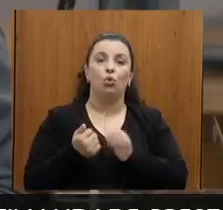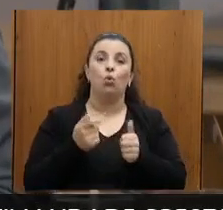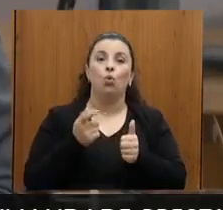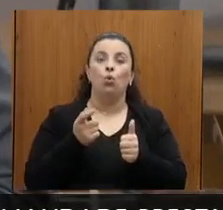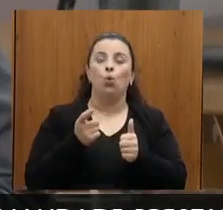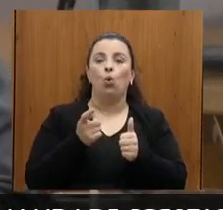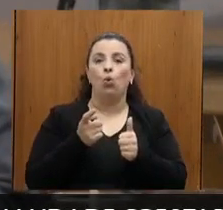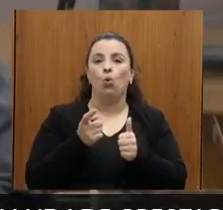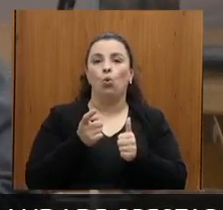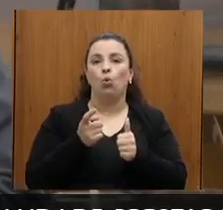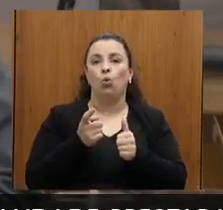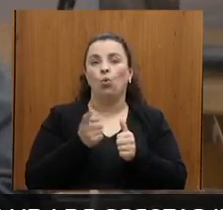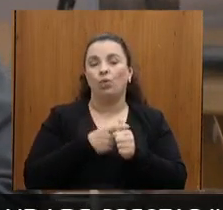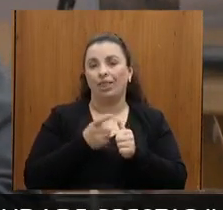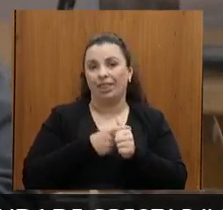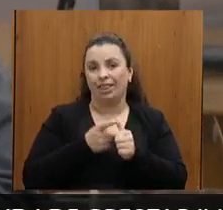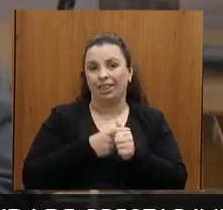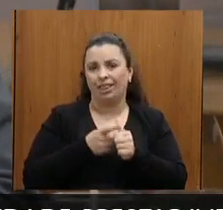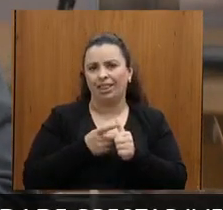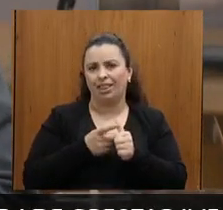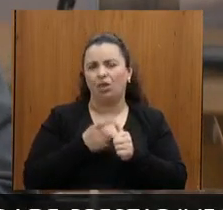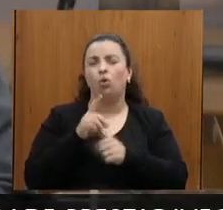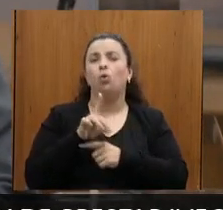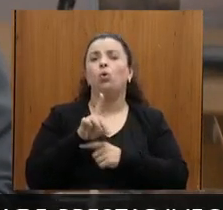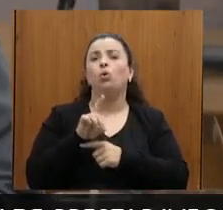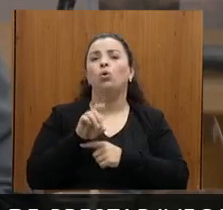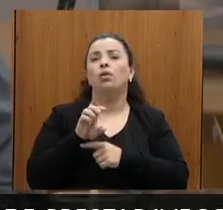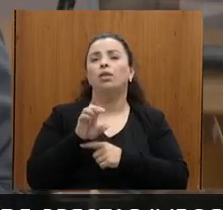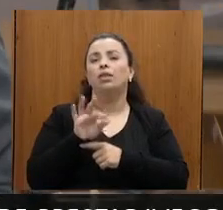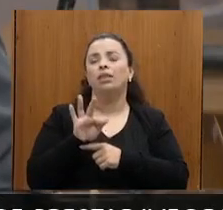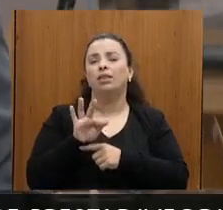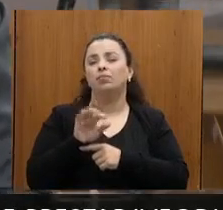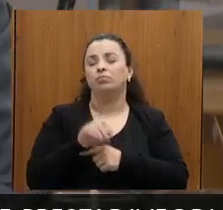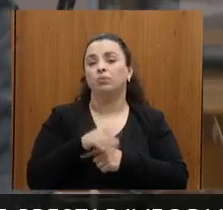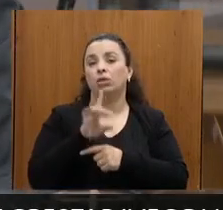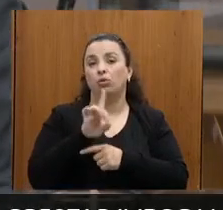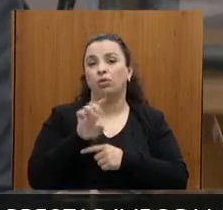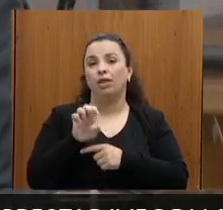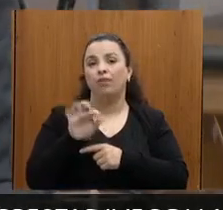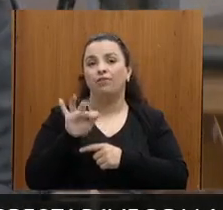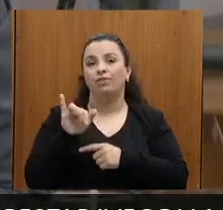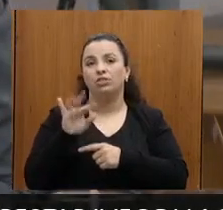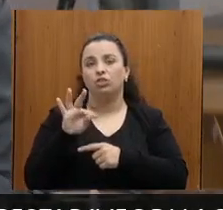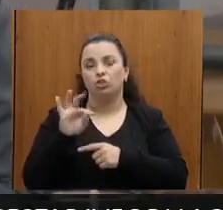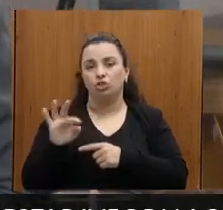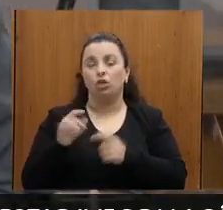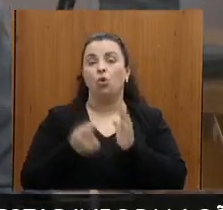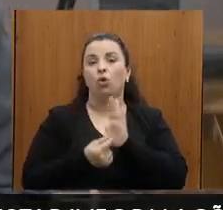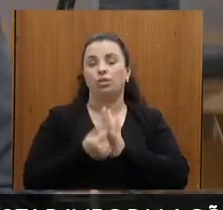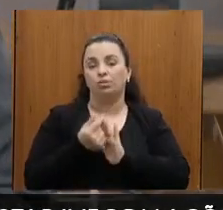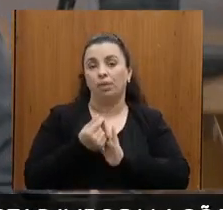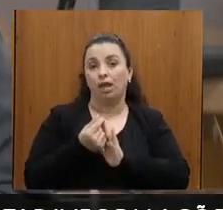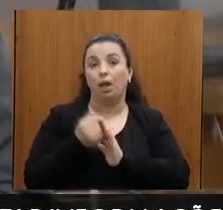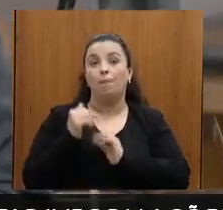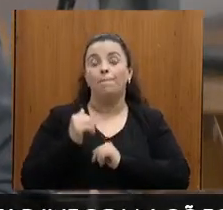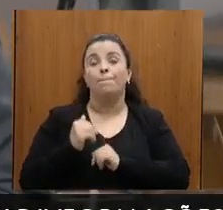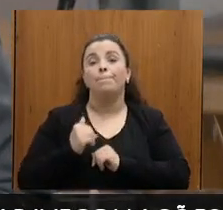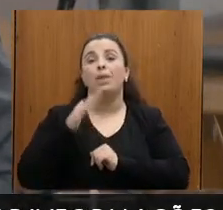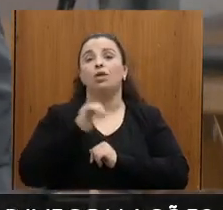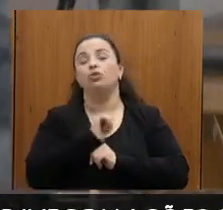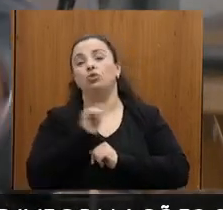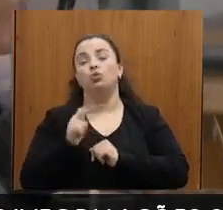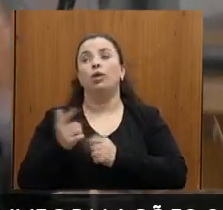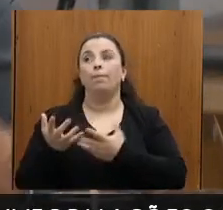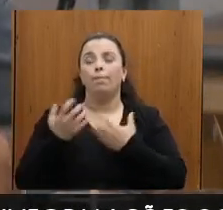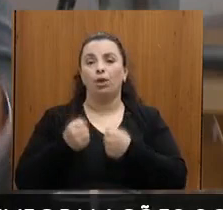que aquele que ele herdou do governo passado. Lembrando que o governo passado herdou um déficit de cerca de oito bilhões